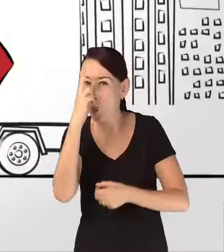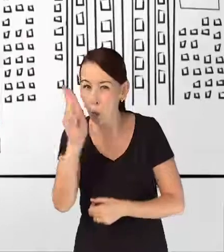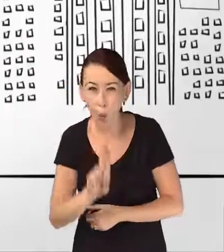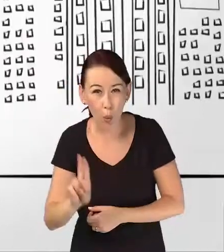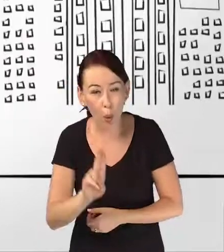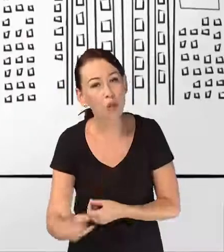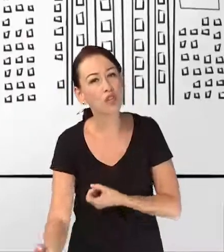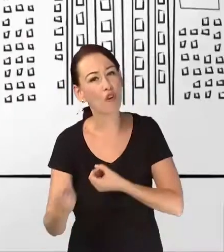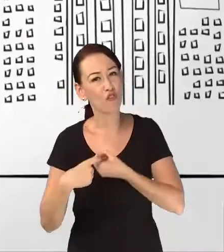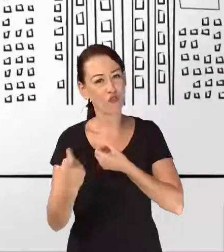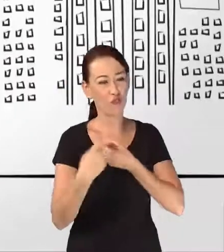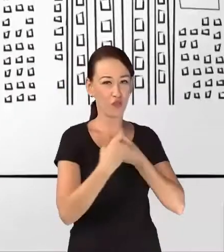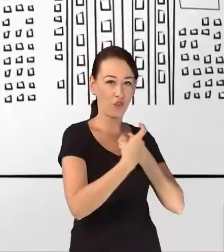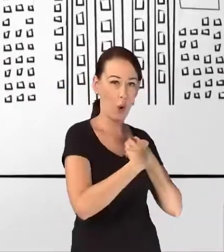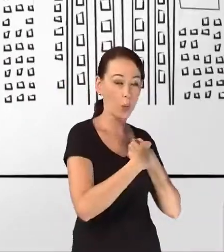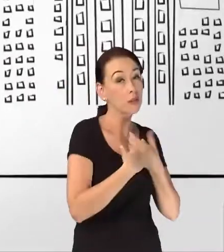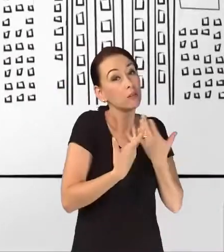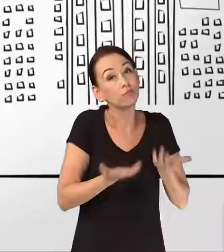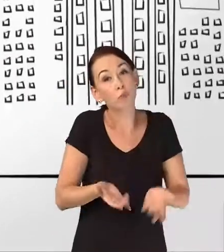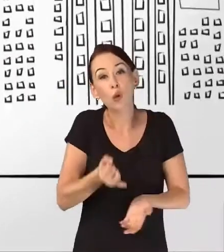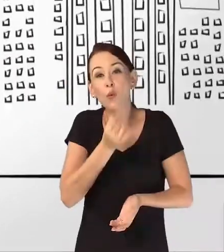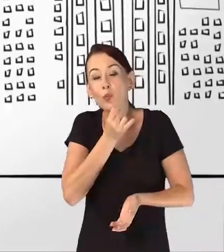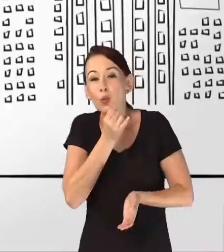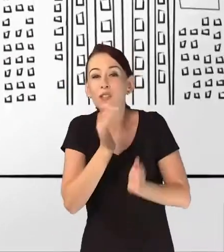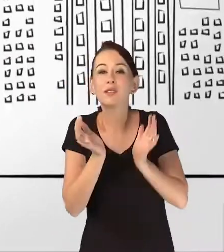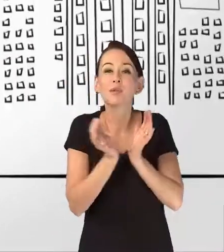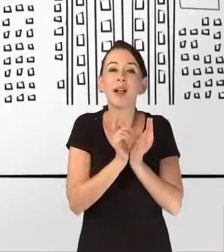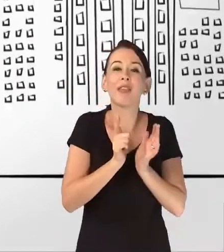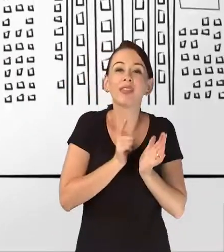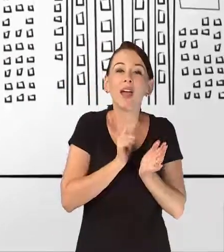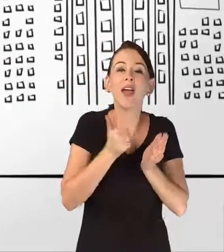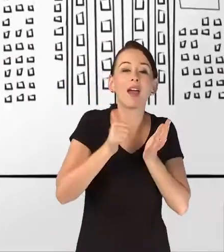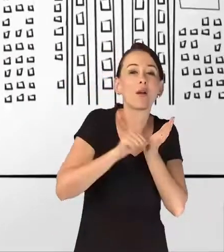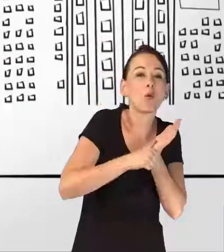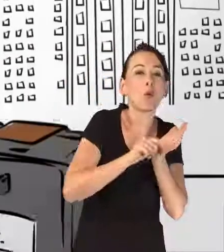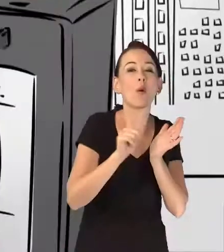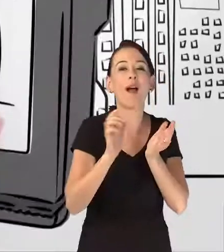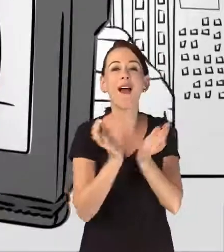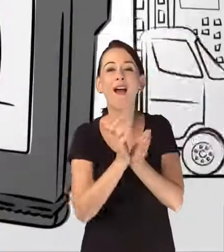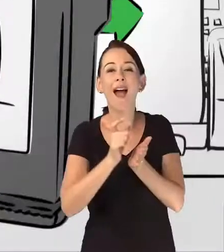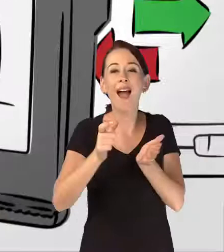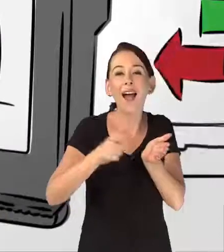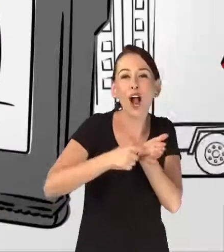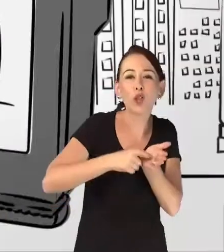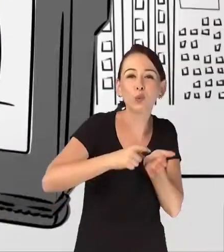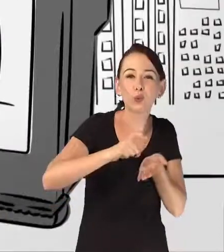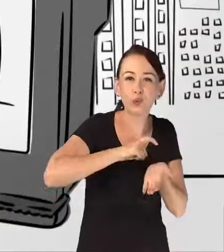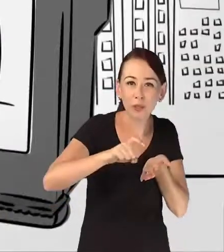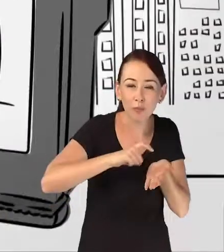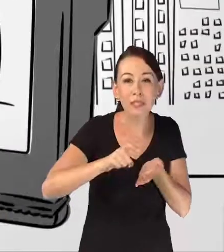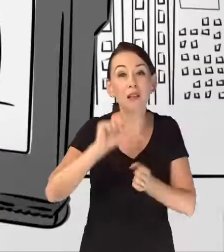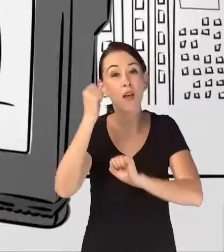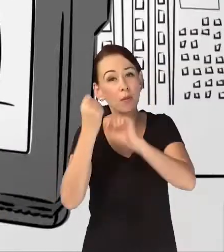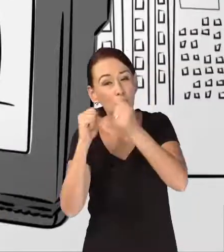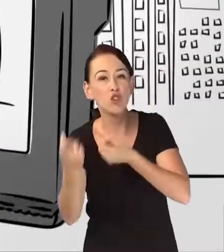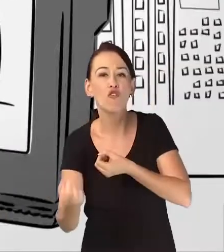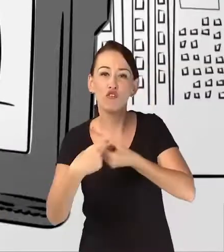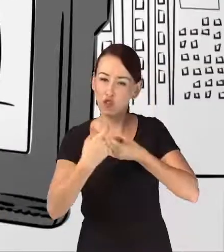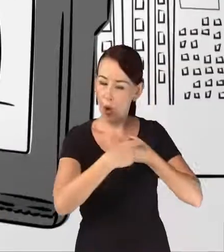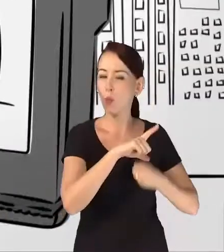inservíveis de volta. É o caso das credenciais de identificação e dos cartuchos de impressoras.